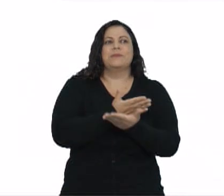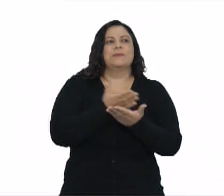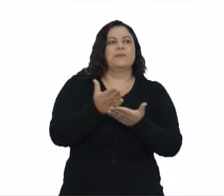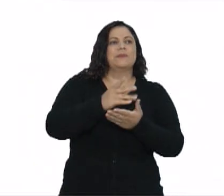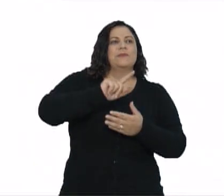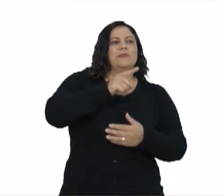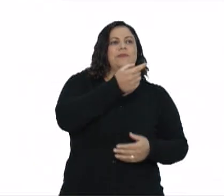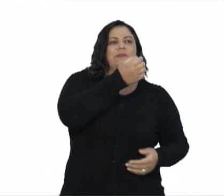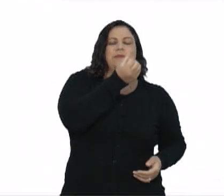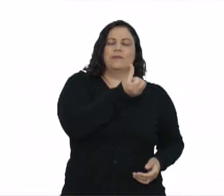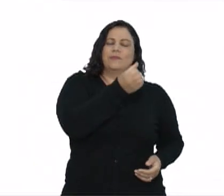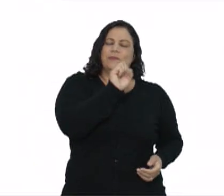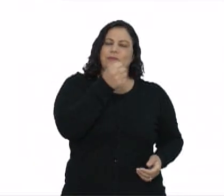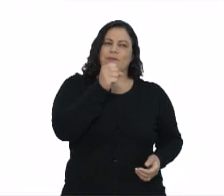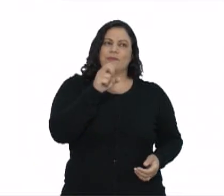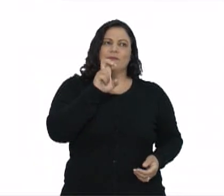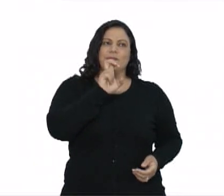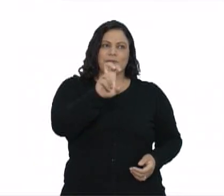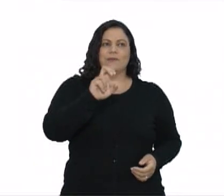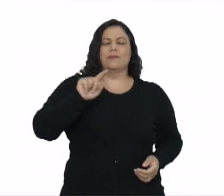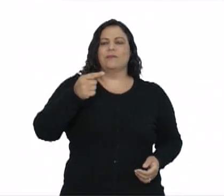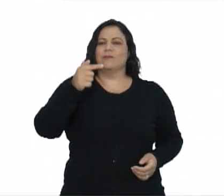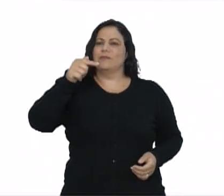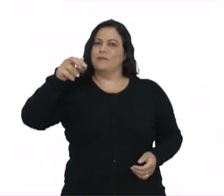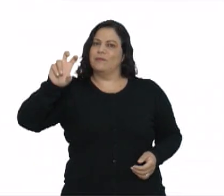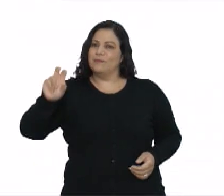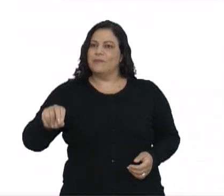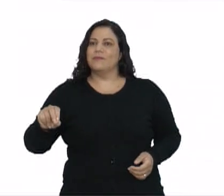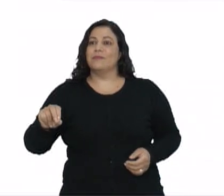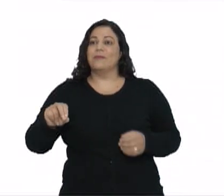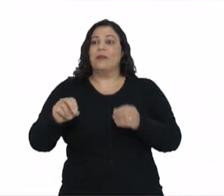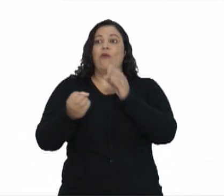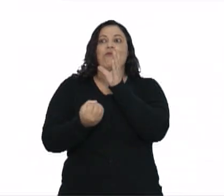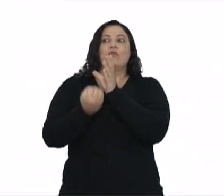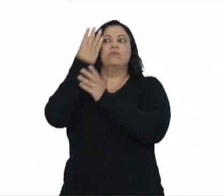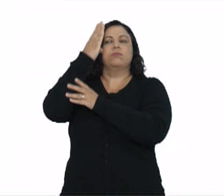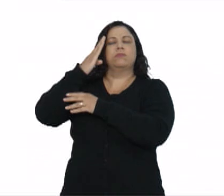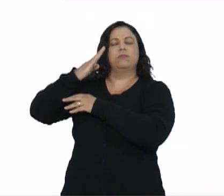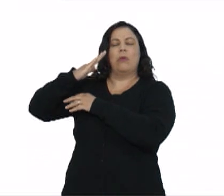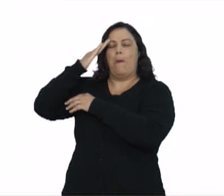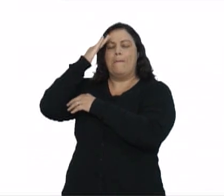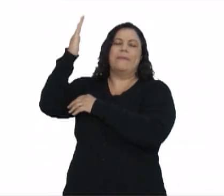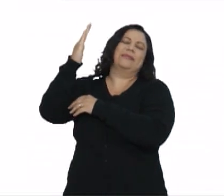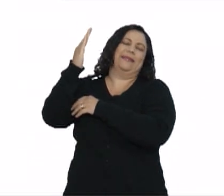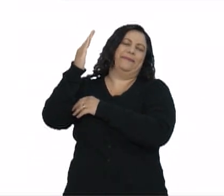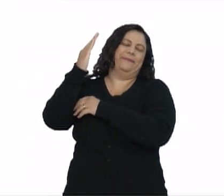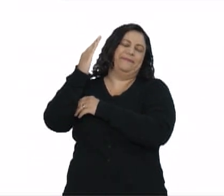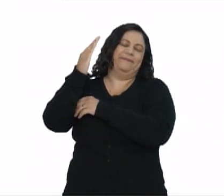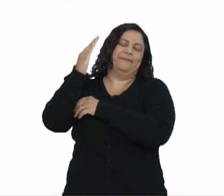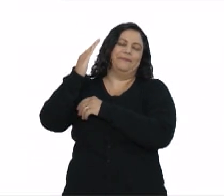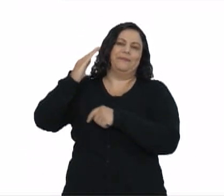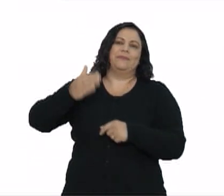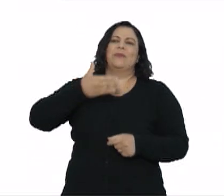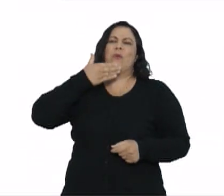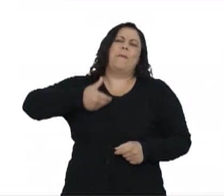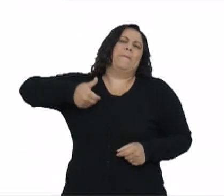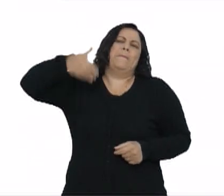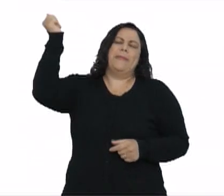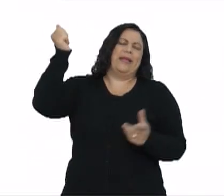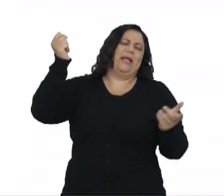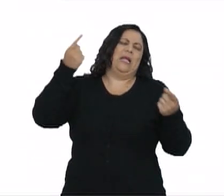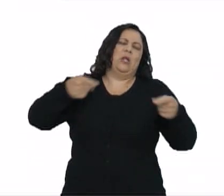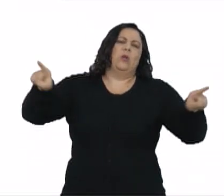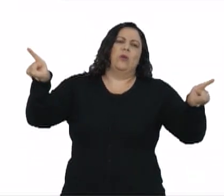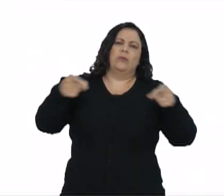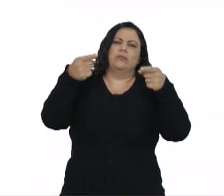1685, 1750, foi o maior compositor do barroco. Se tornou diretor de música da corte do príncipe Leopold,